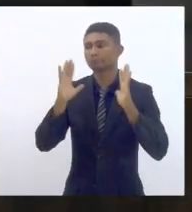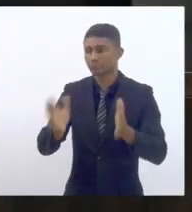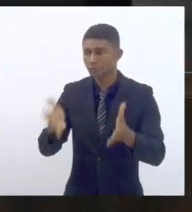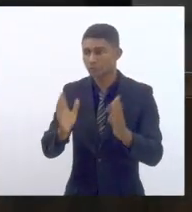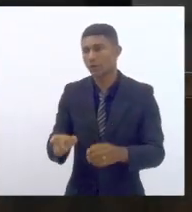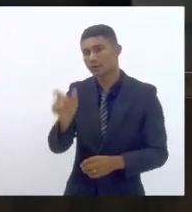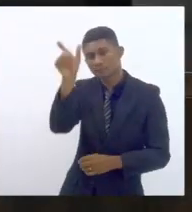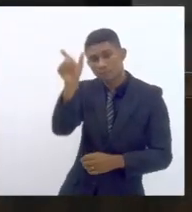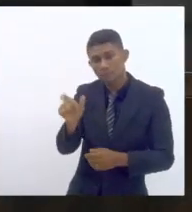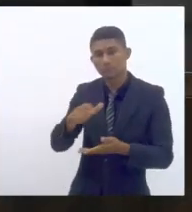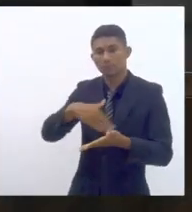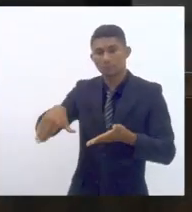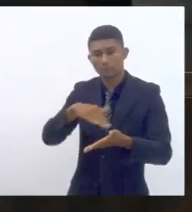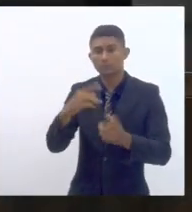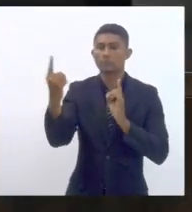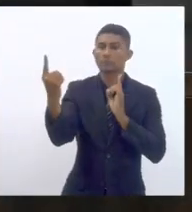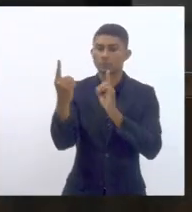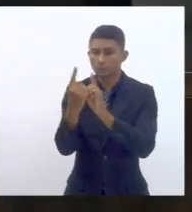com o secretário.